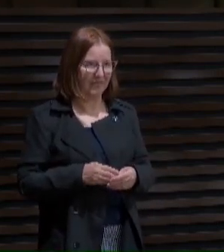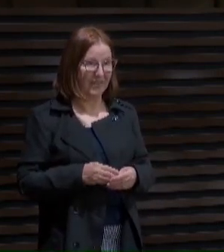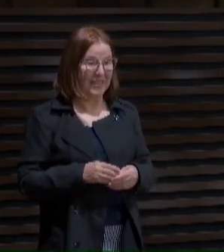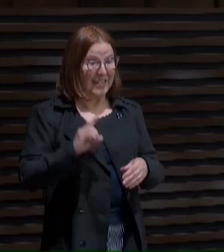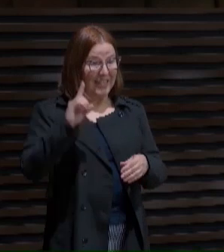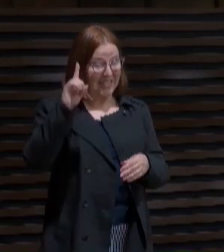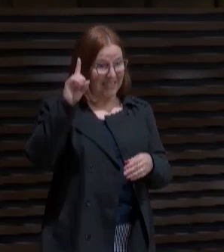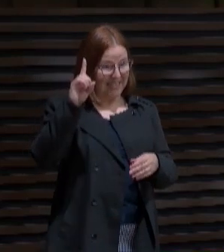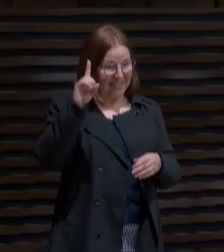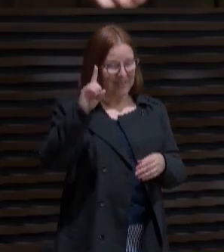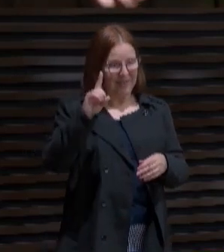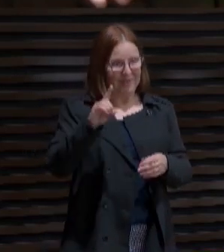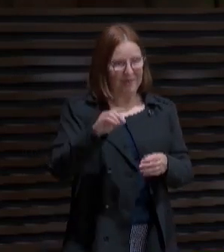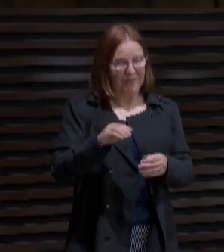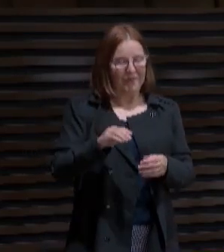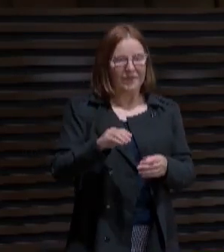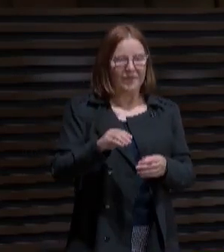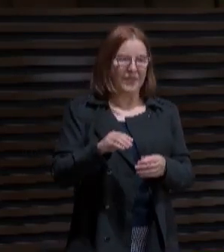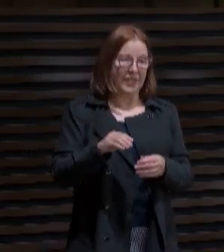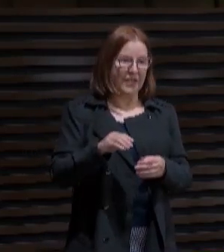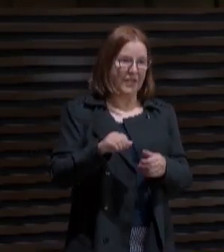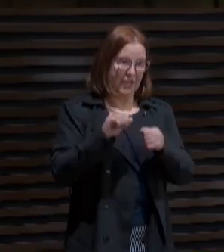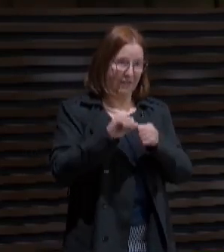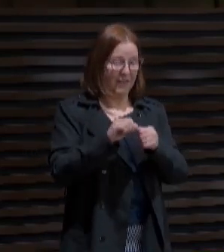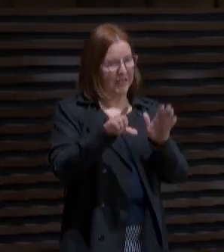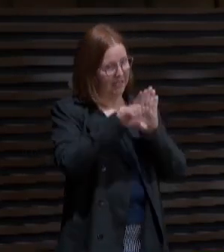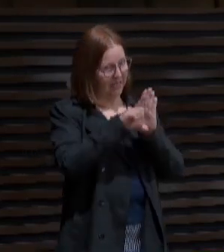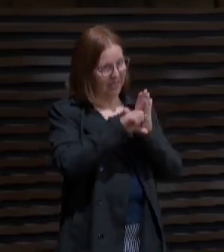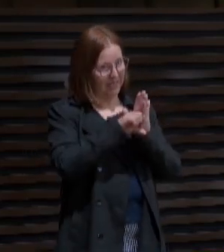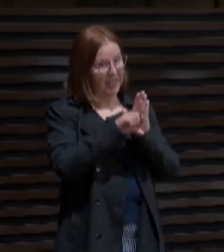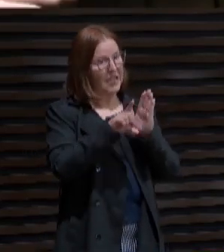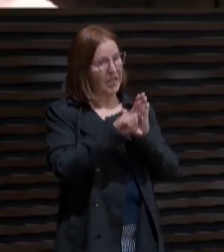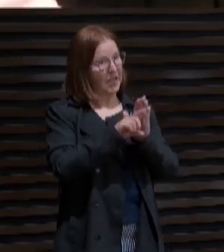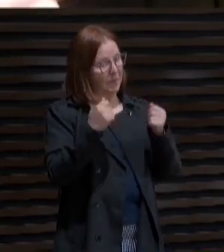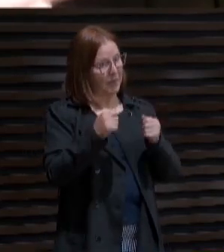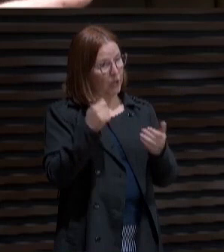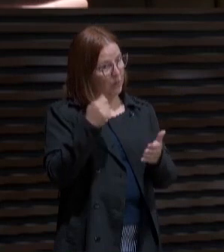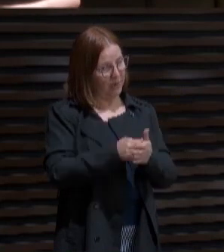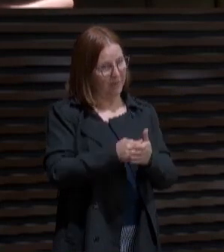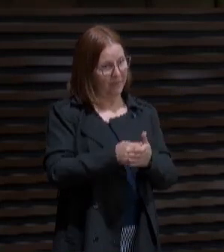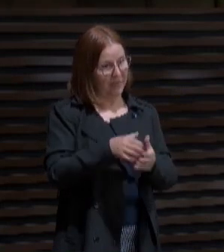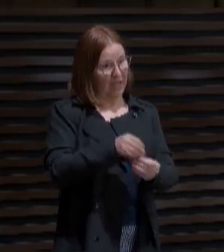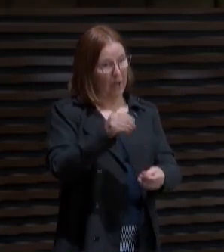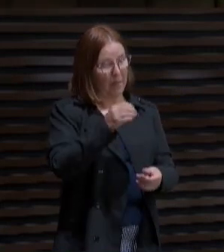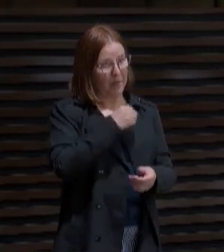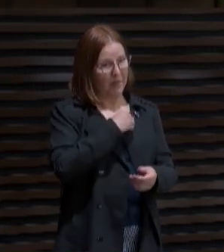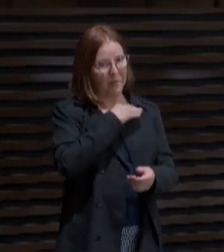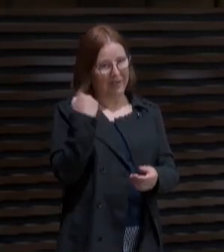Deus instituiu a lei e a lei precisa ser cumprida. Deus é um Deus de uma só palavra. A alma que pecar, essa morrerá. E Ele